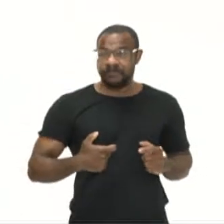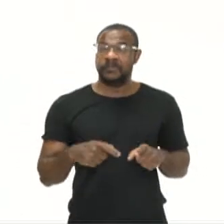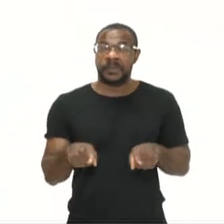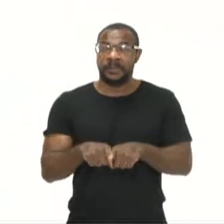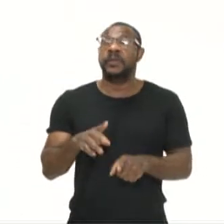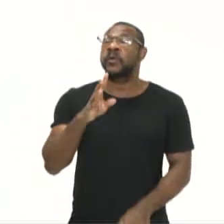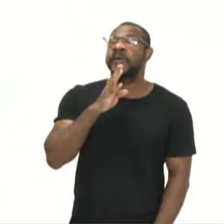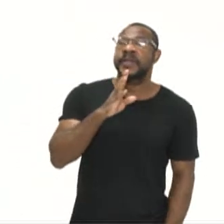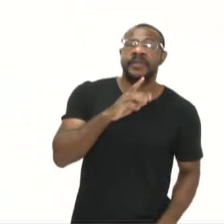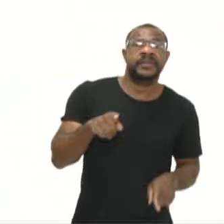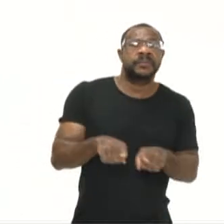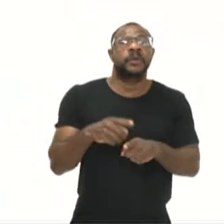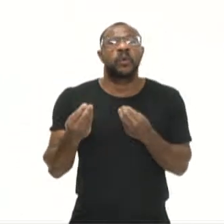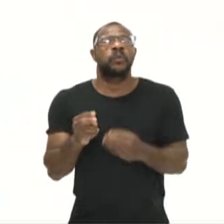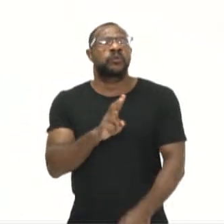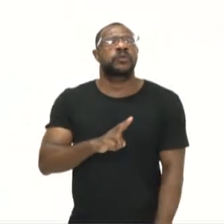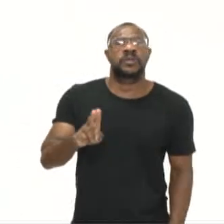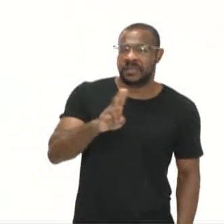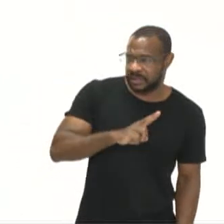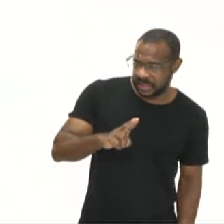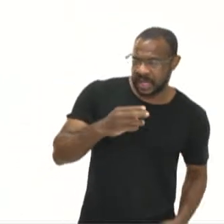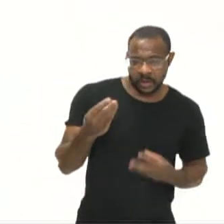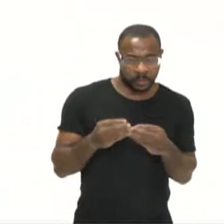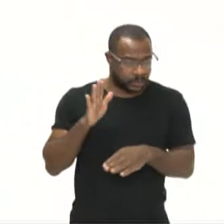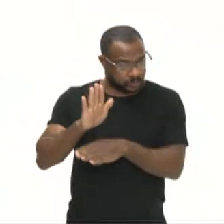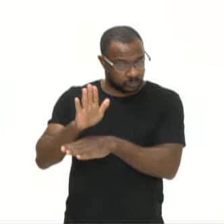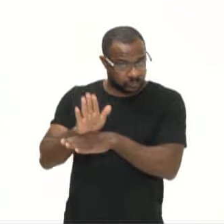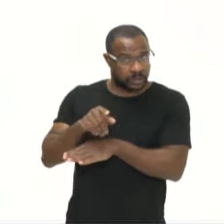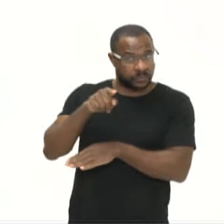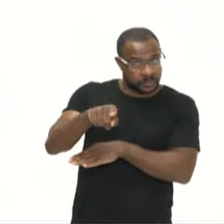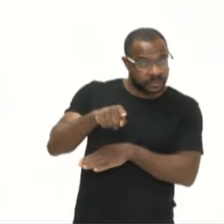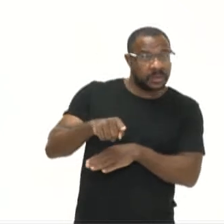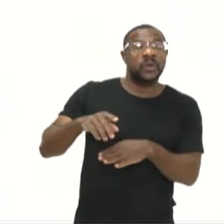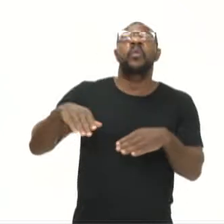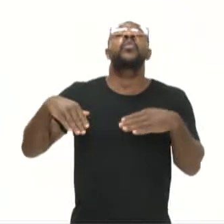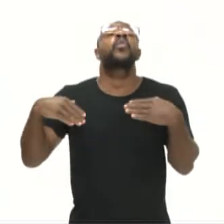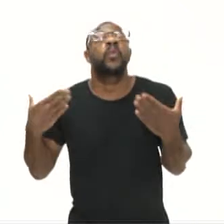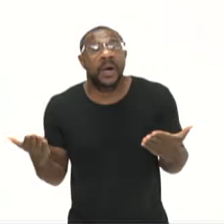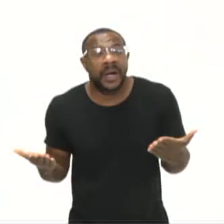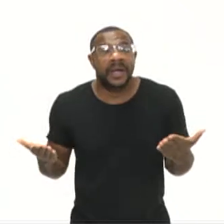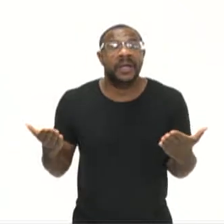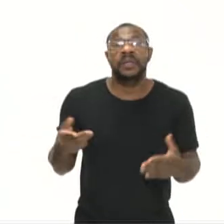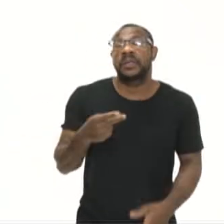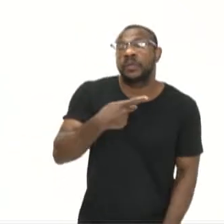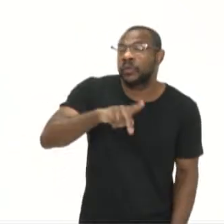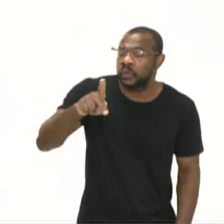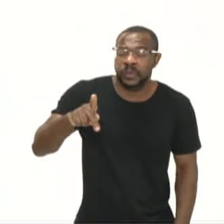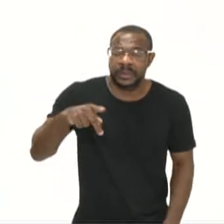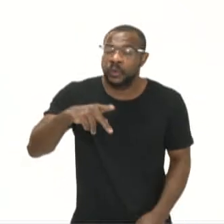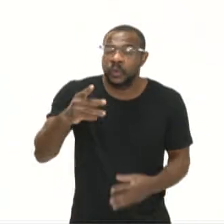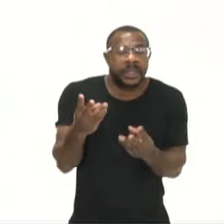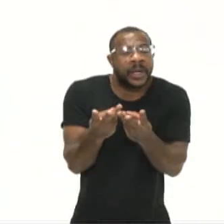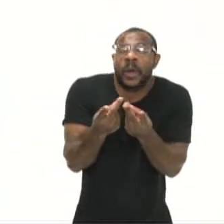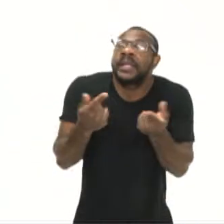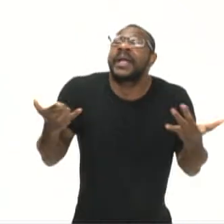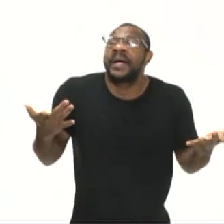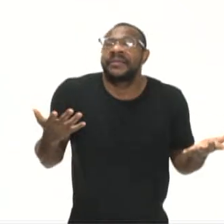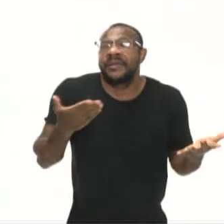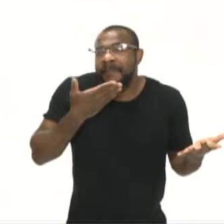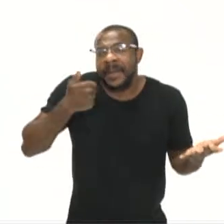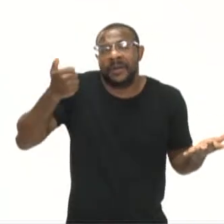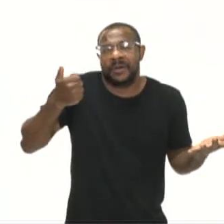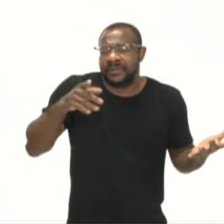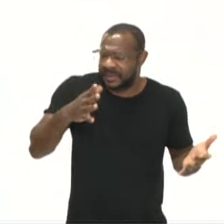ter conhecimento sobre como utilizá-los para te favorecer. Quais são as suas maiores qualidades?